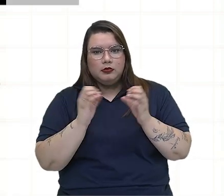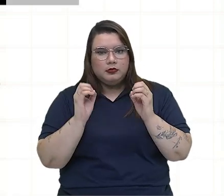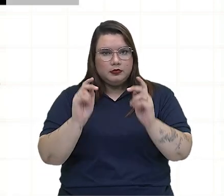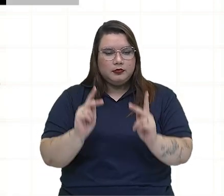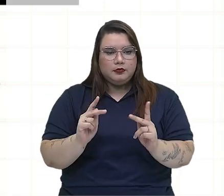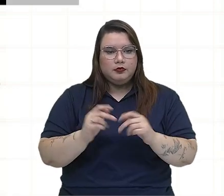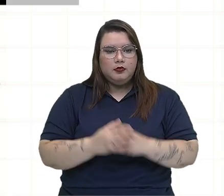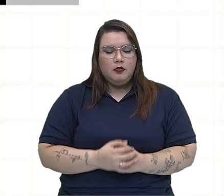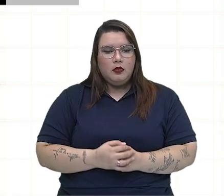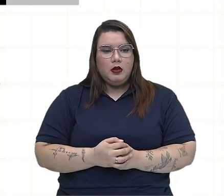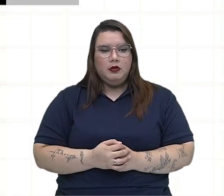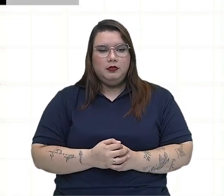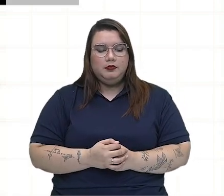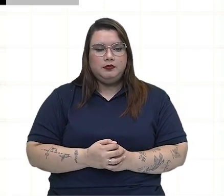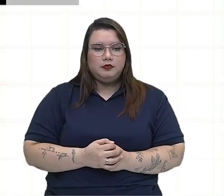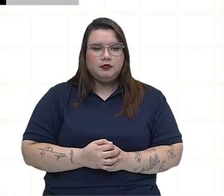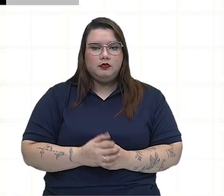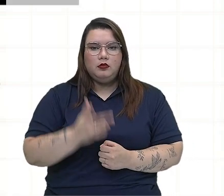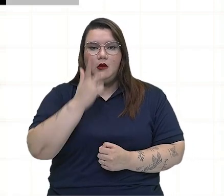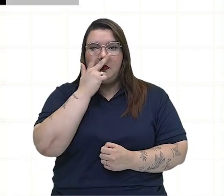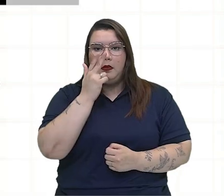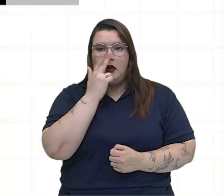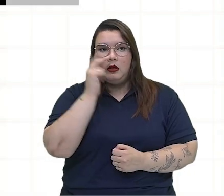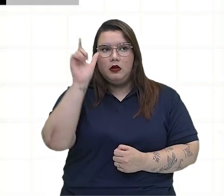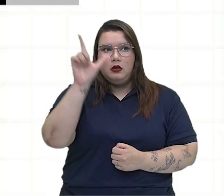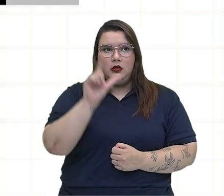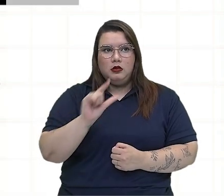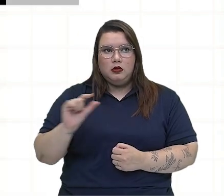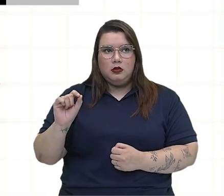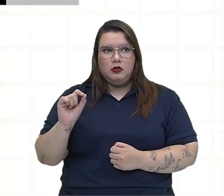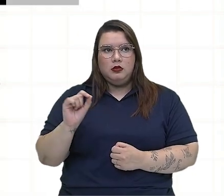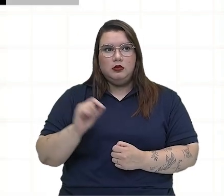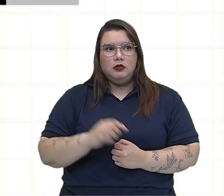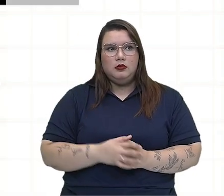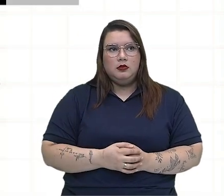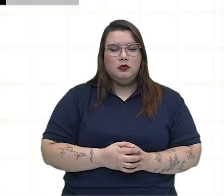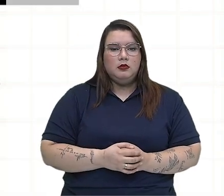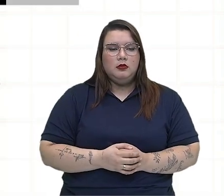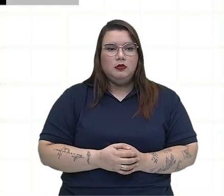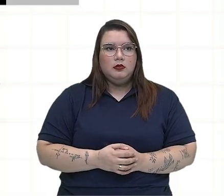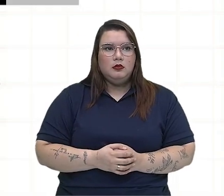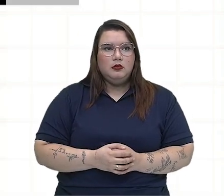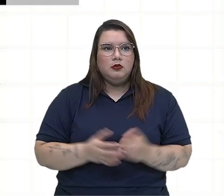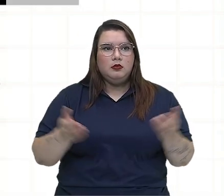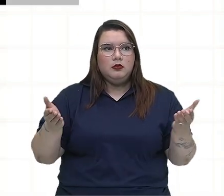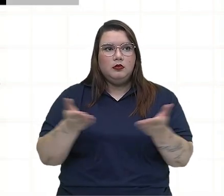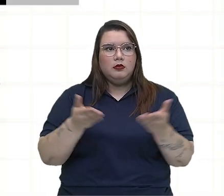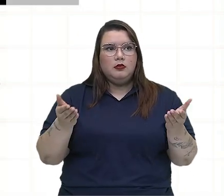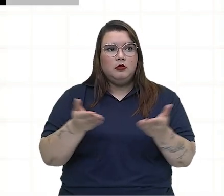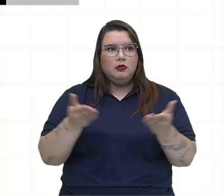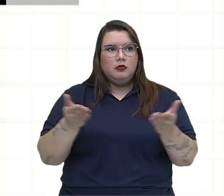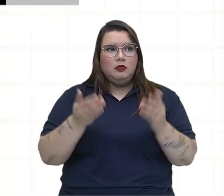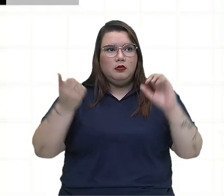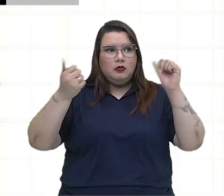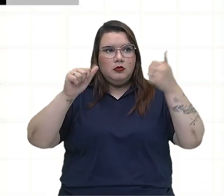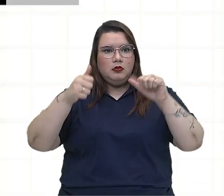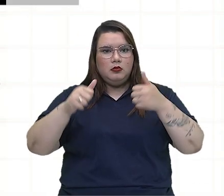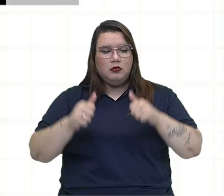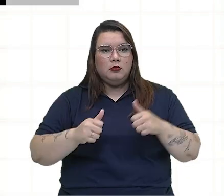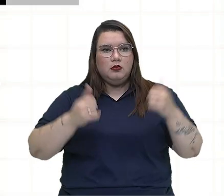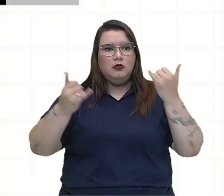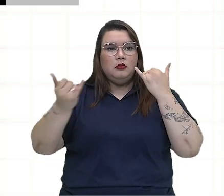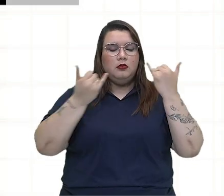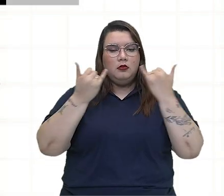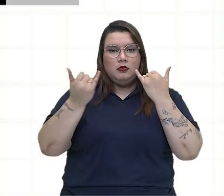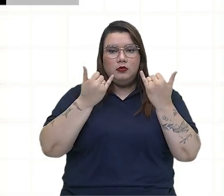de crateras, e parece, né, com a nossa Lua. A gente vai agora analisar,